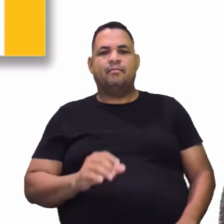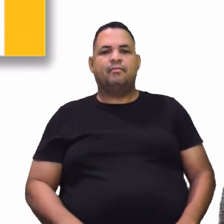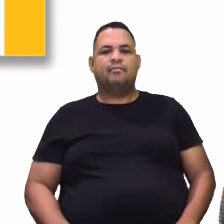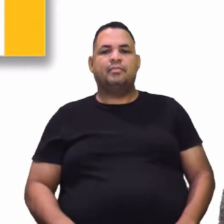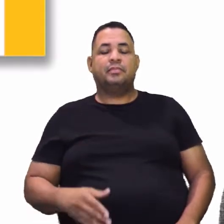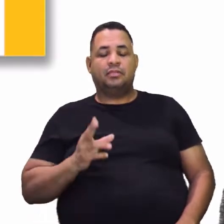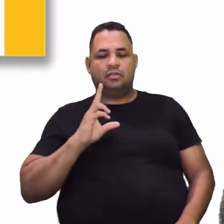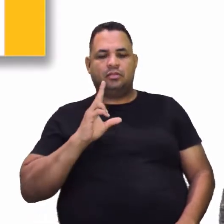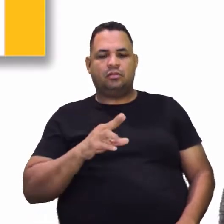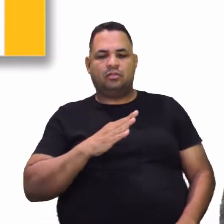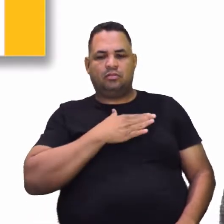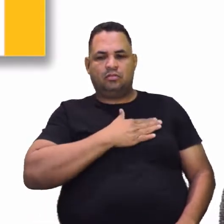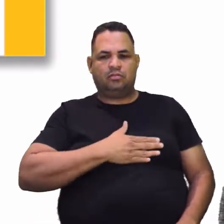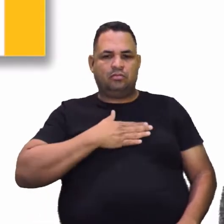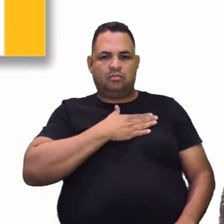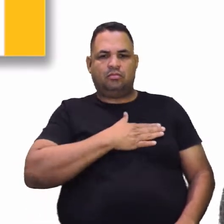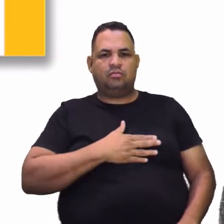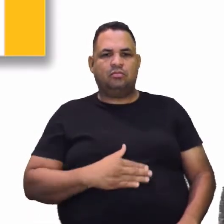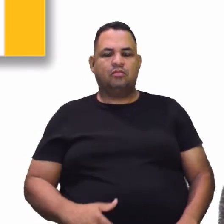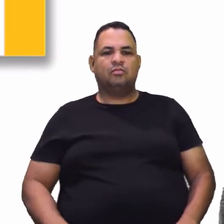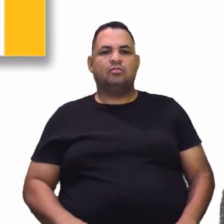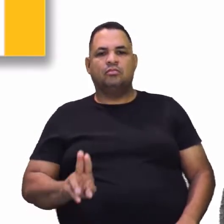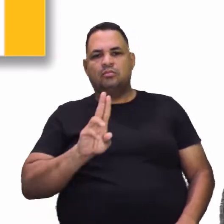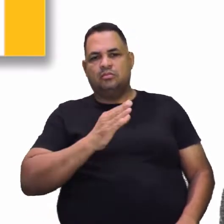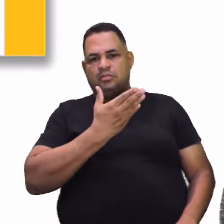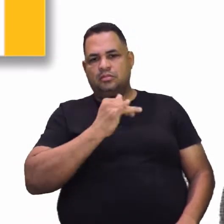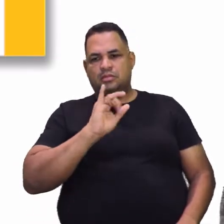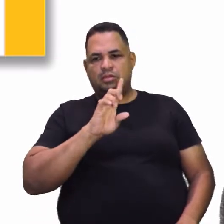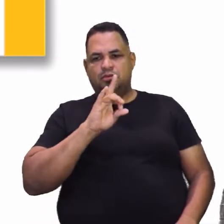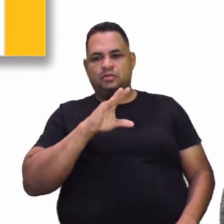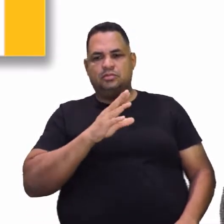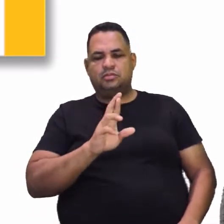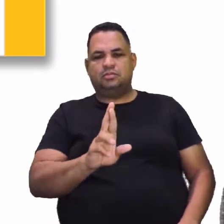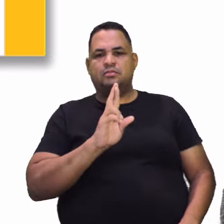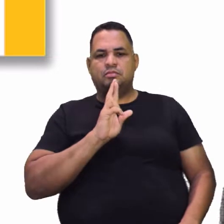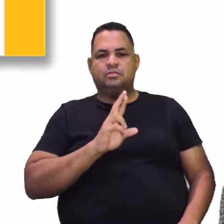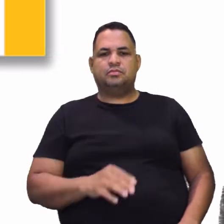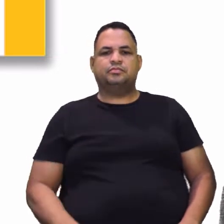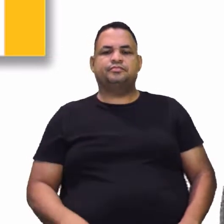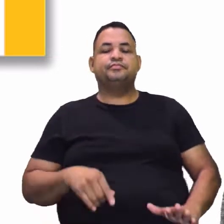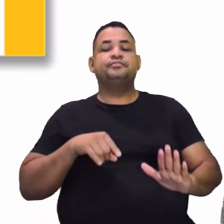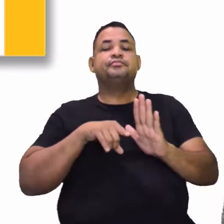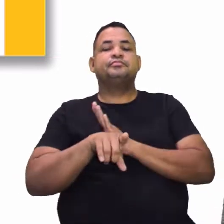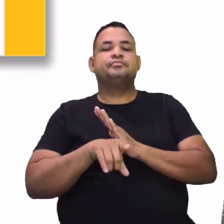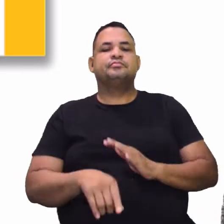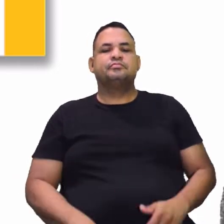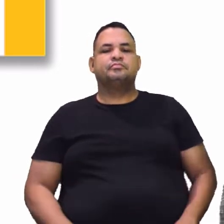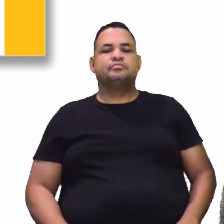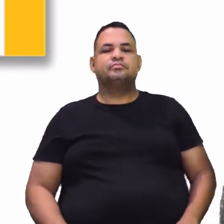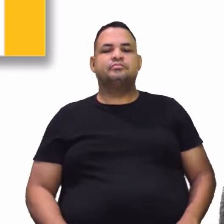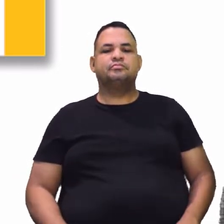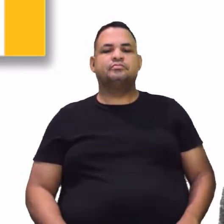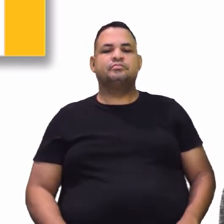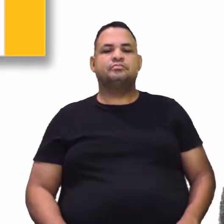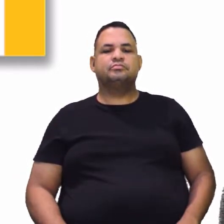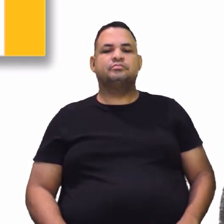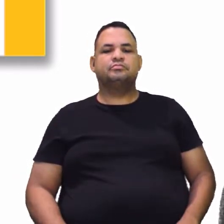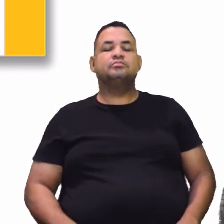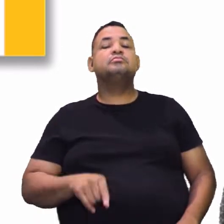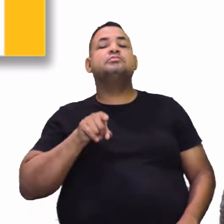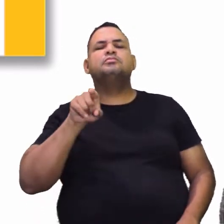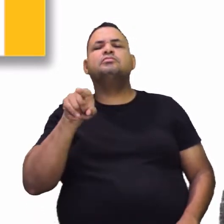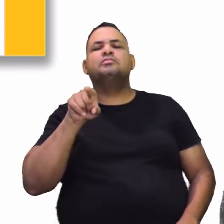igual a gostar. Eu usei o I do para responder. E logo em seguida eu perguntei, do you? Ou seja,